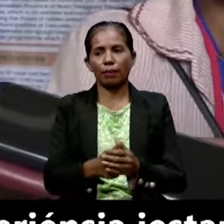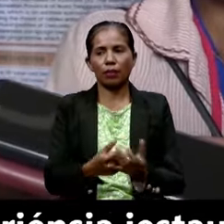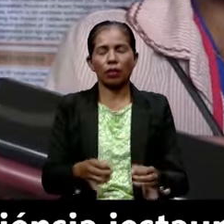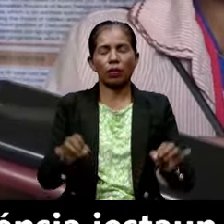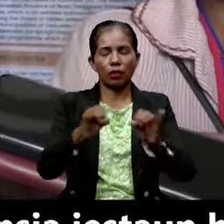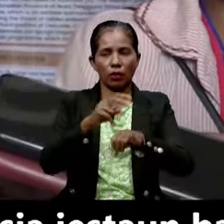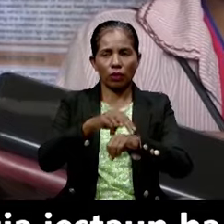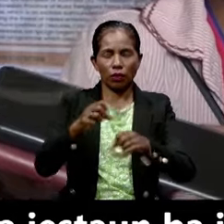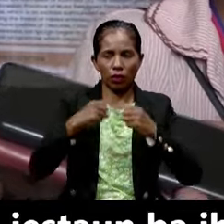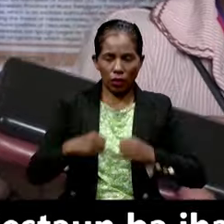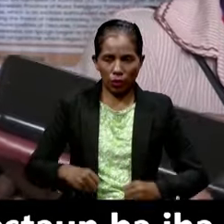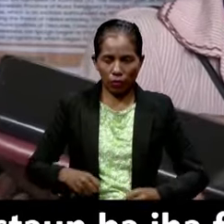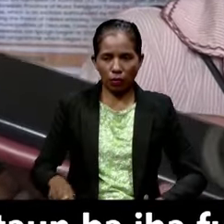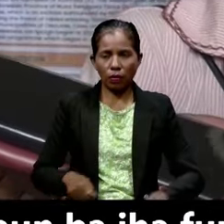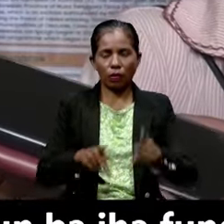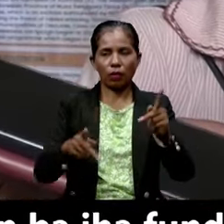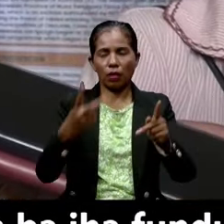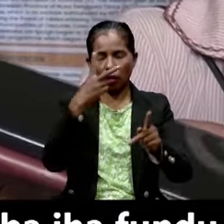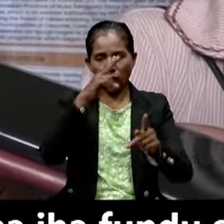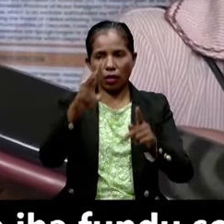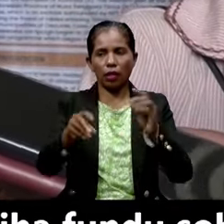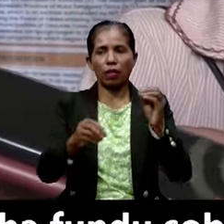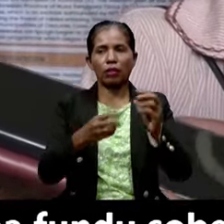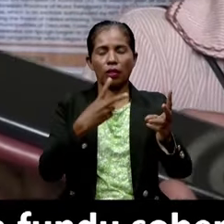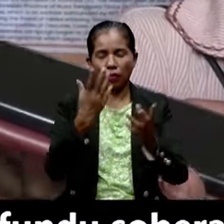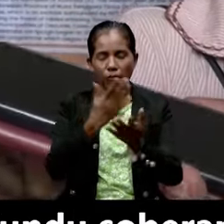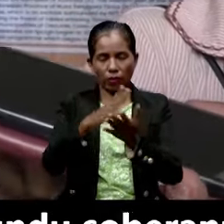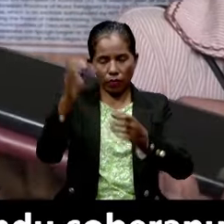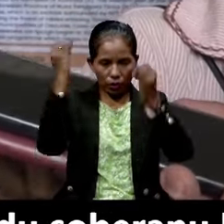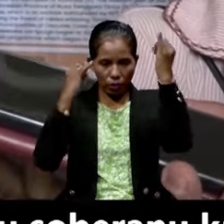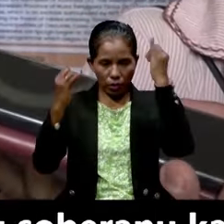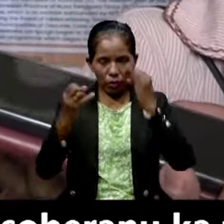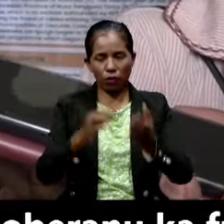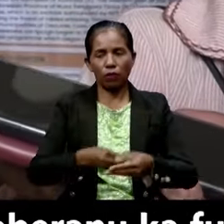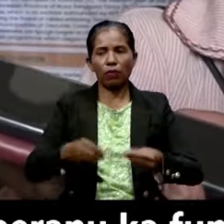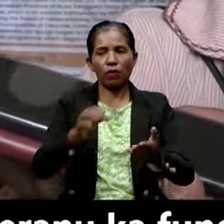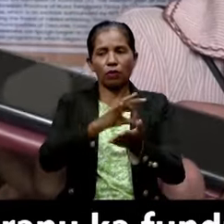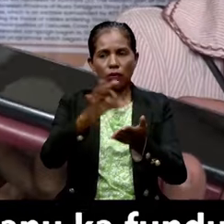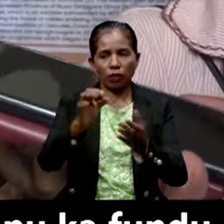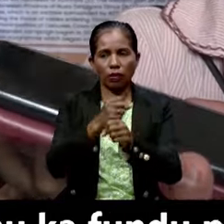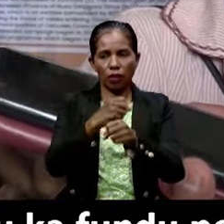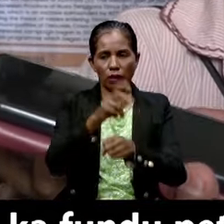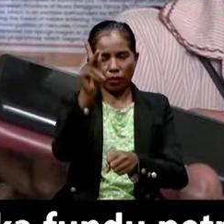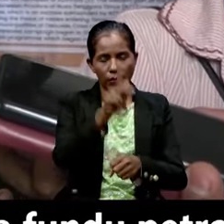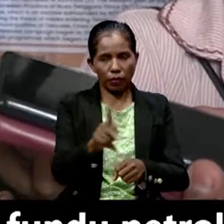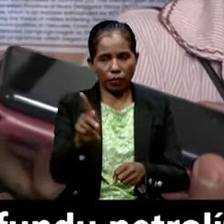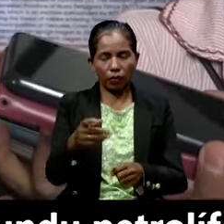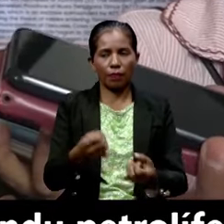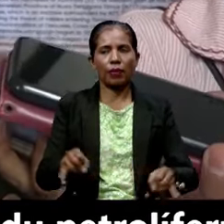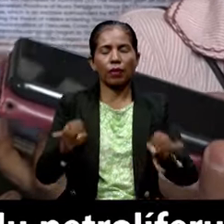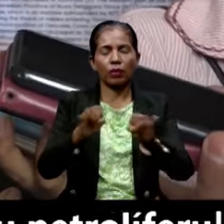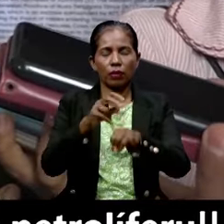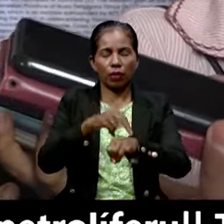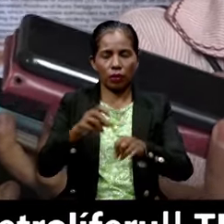Nacional da Saúde Pública, nem é Hareba ia parte vigilância, hareba parte formação, no mos pesquisa. Também aqui Instituto Nacional da